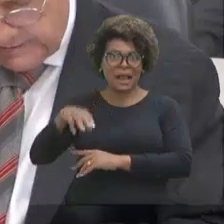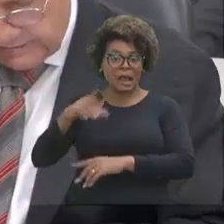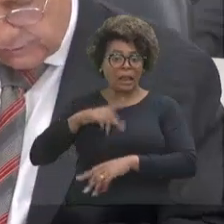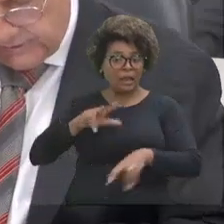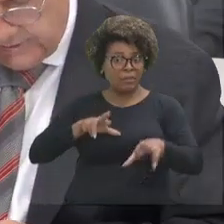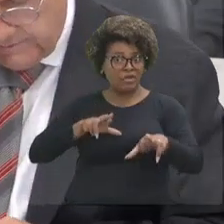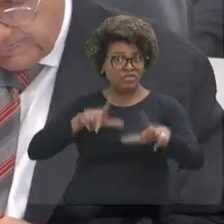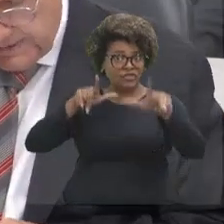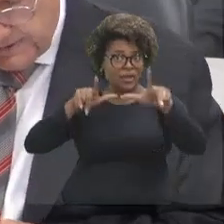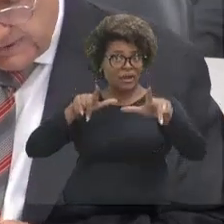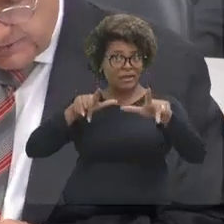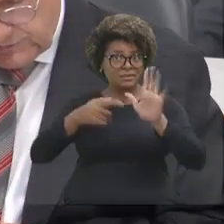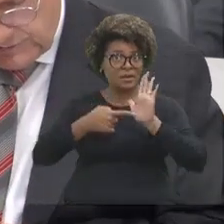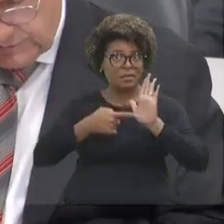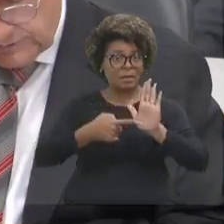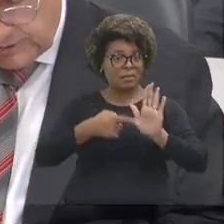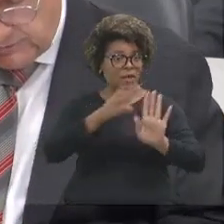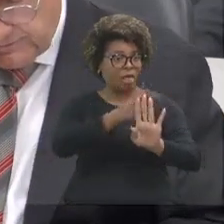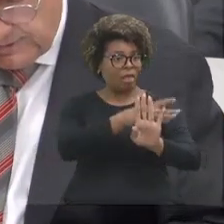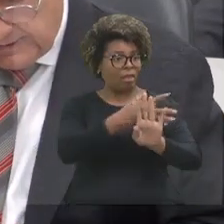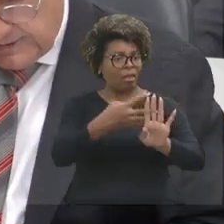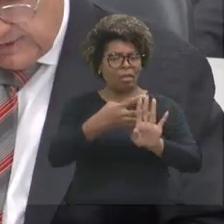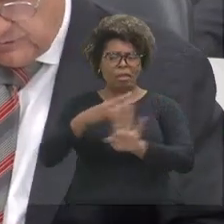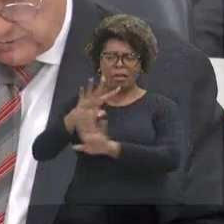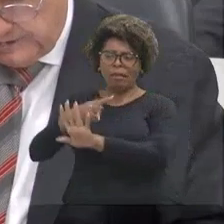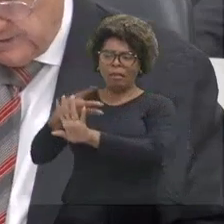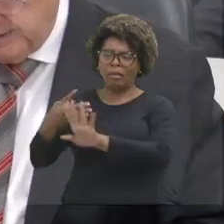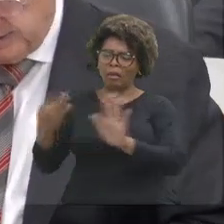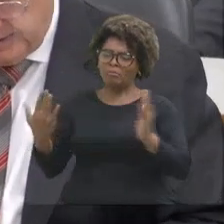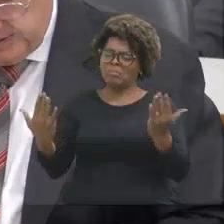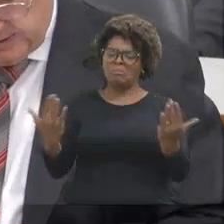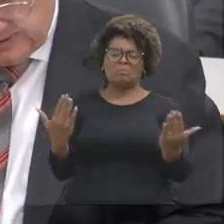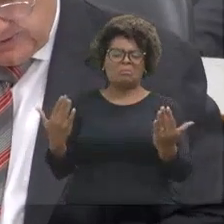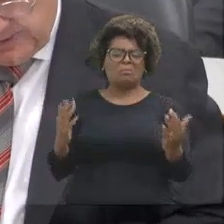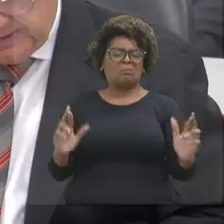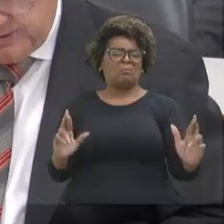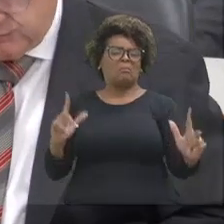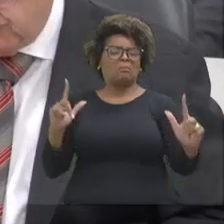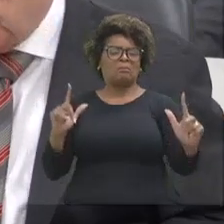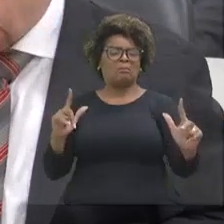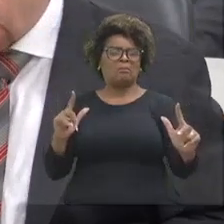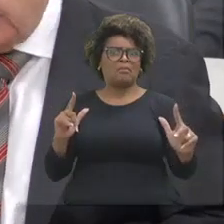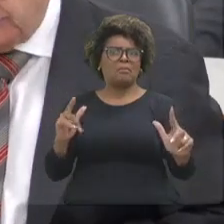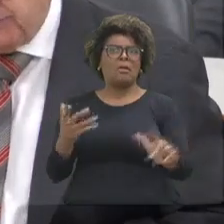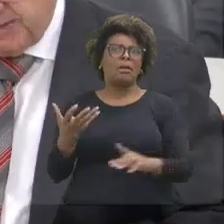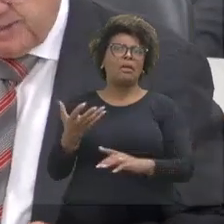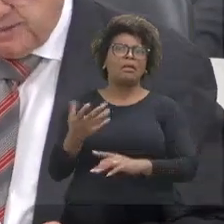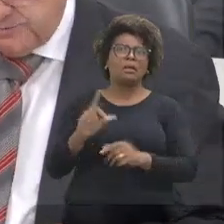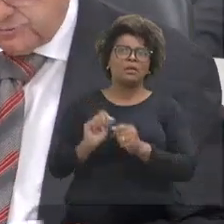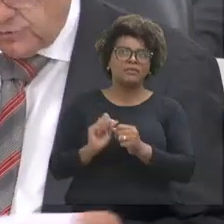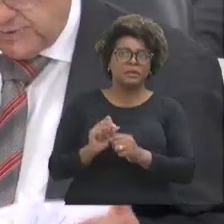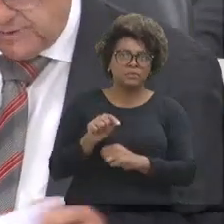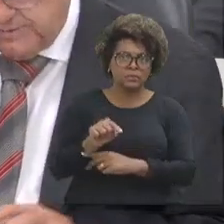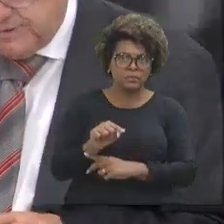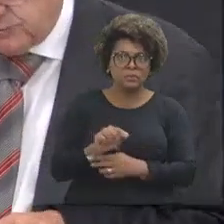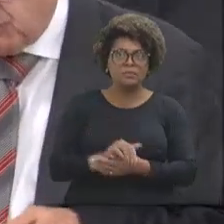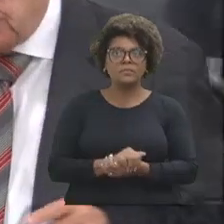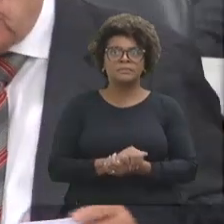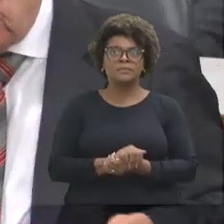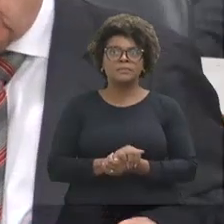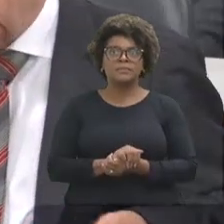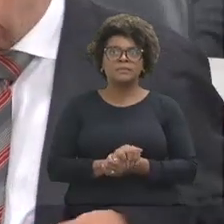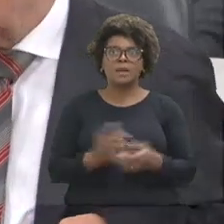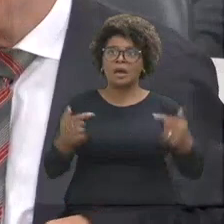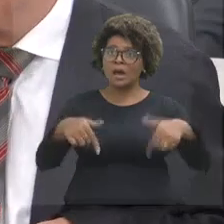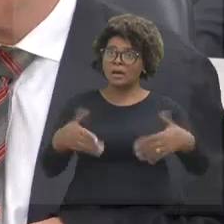nisso aí e a gente então gostaria que é isso fosse feito eu estou aqui mesmo